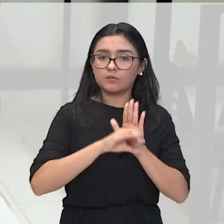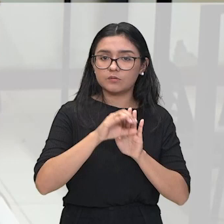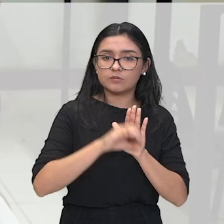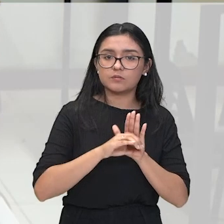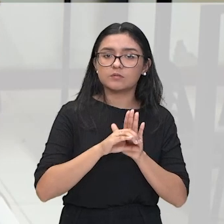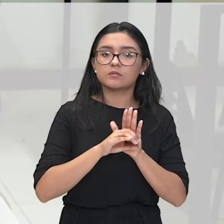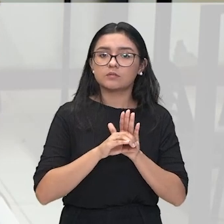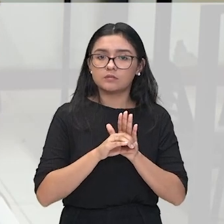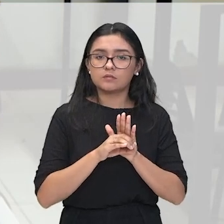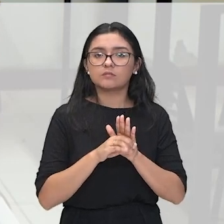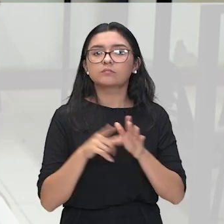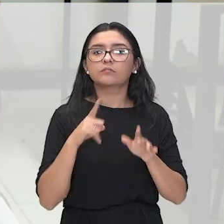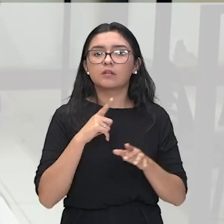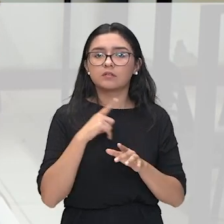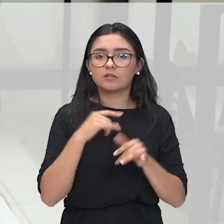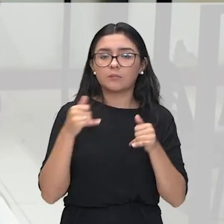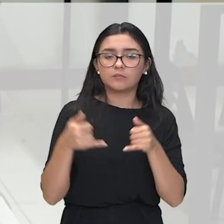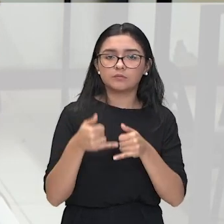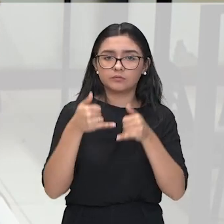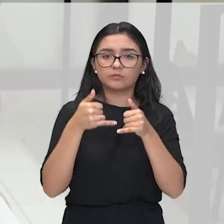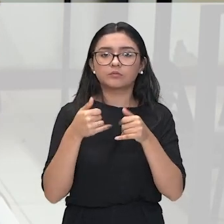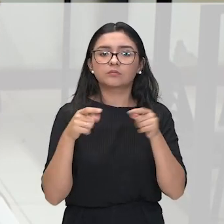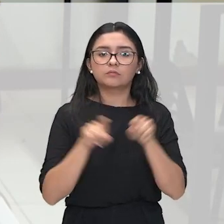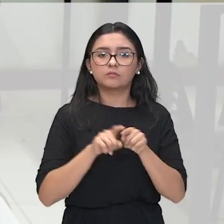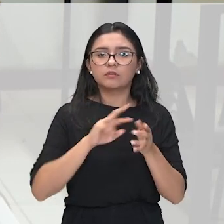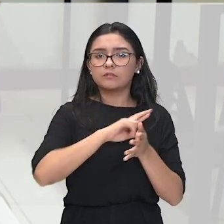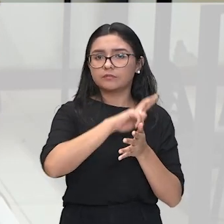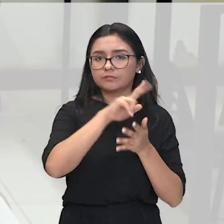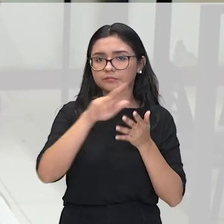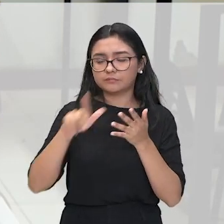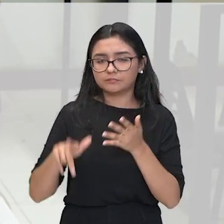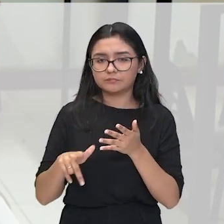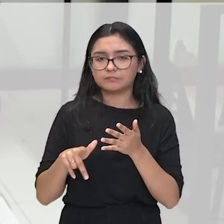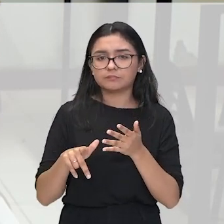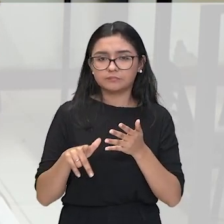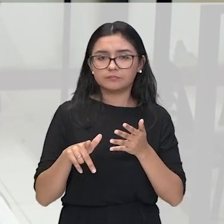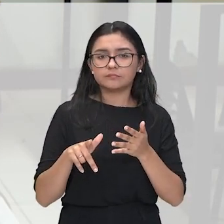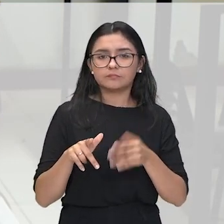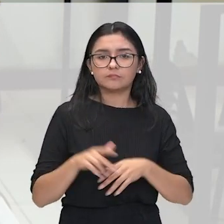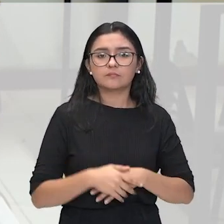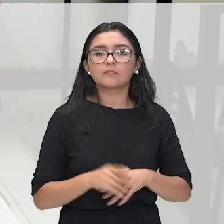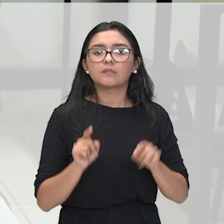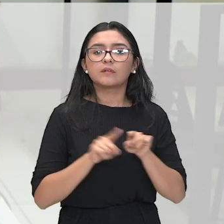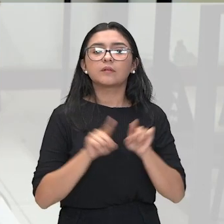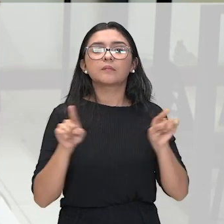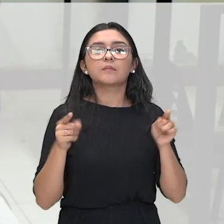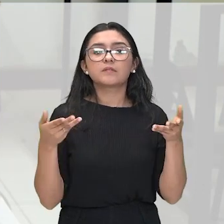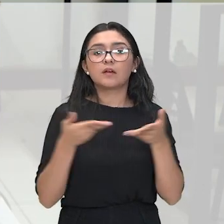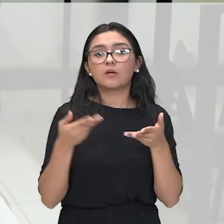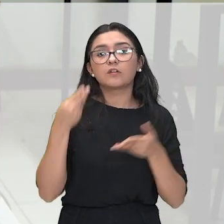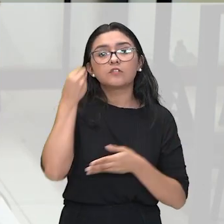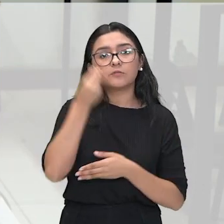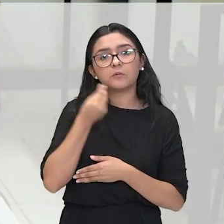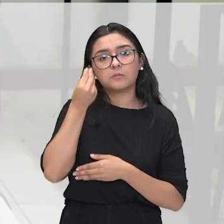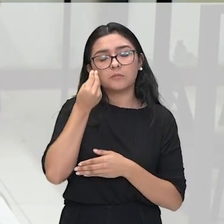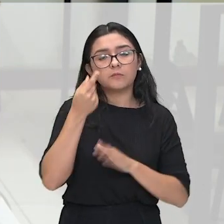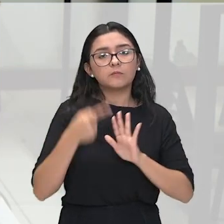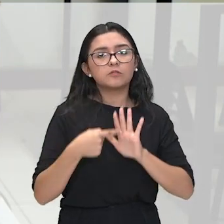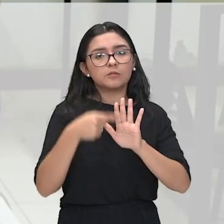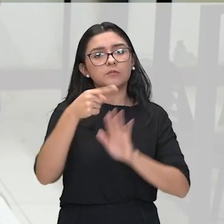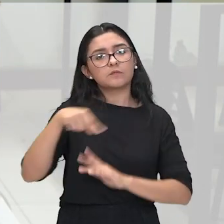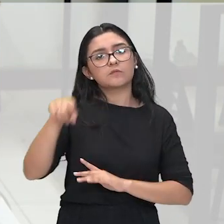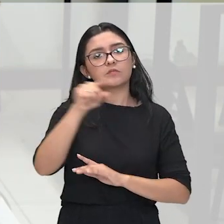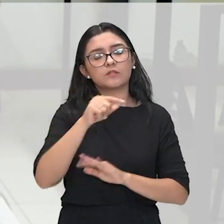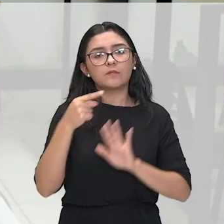ópticas, telecomunicações, em vários fenômenos do dia a dia. Mas vamos fazer um experimento hoje, no qual nós